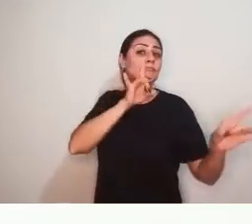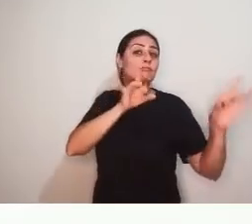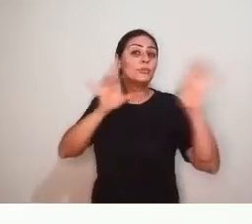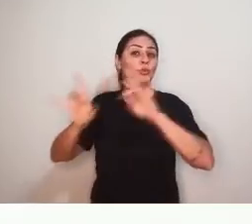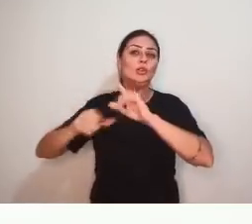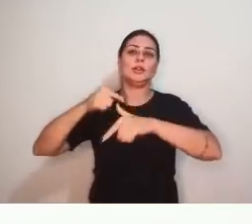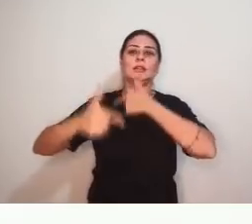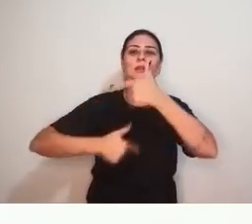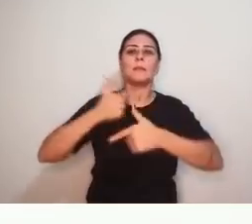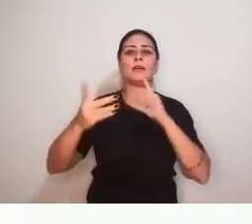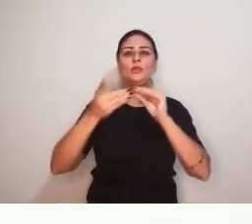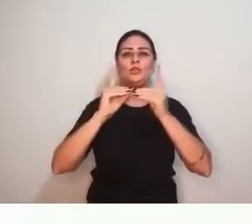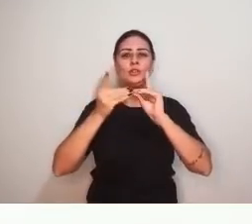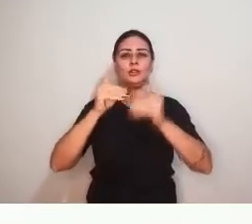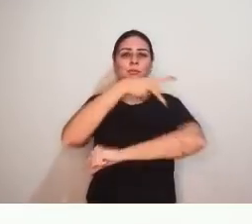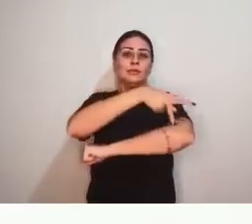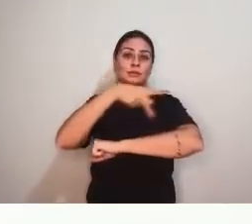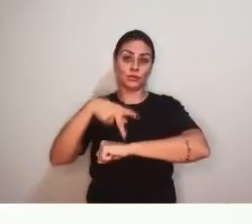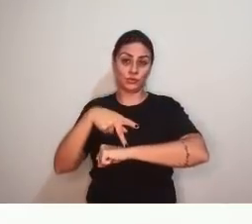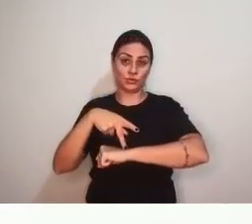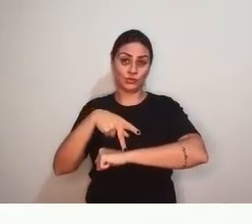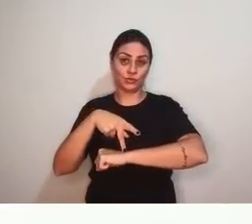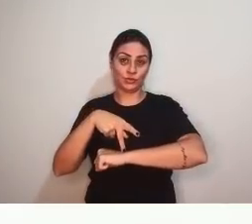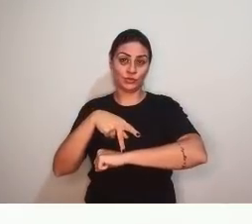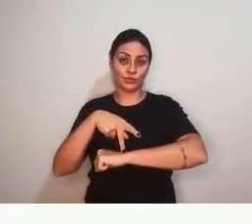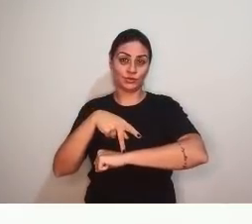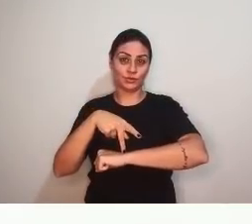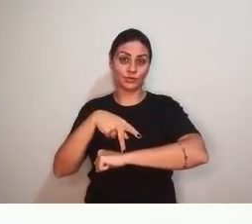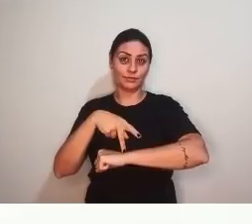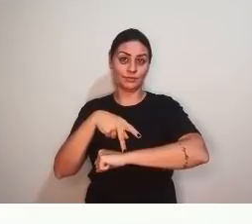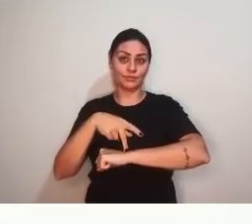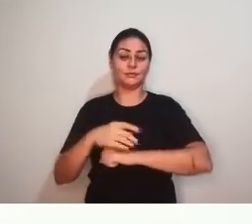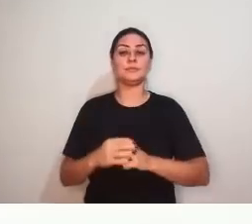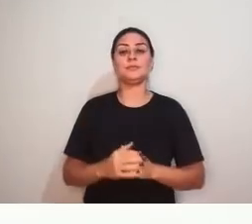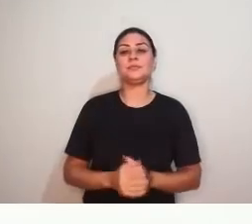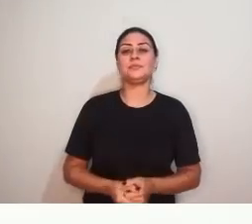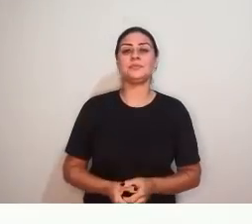da tecnologia aplicada no dia a dia do nosso trabalho didático-pedagógico. Tá?